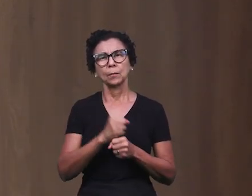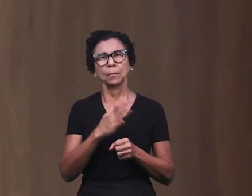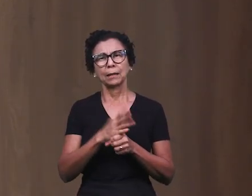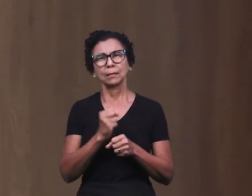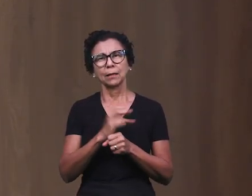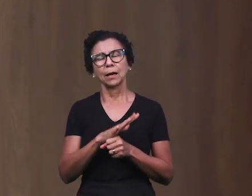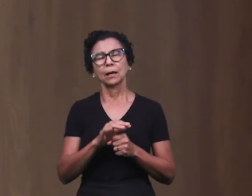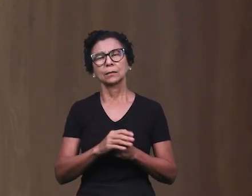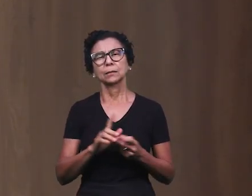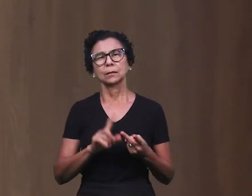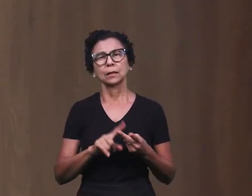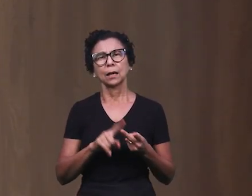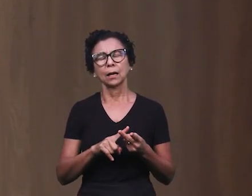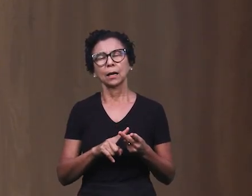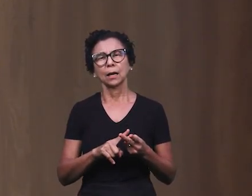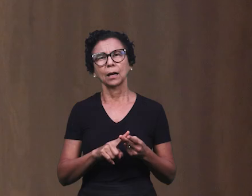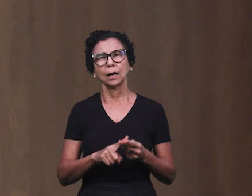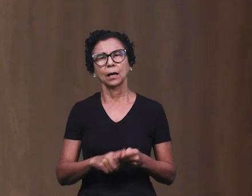mandioca, arroz,